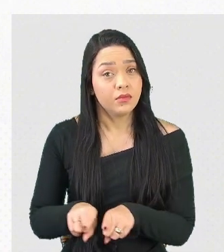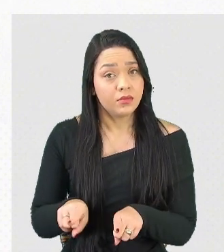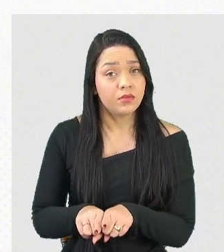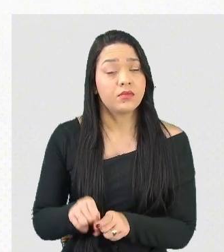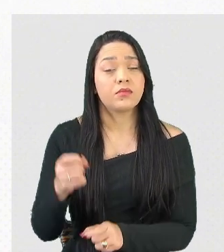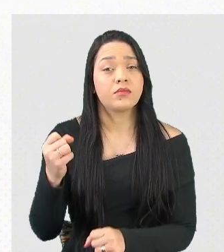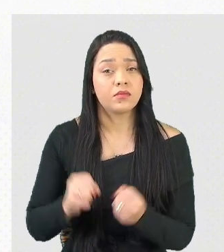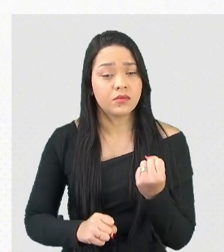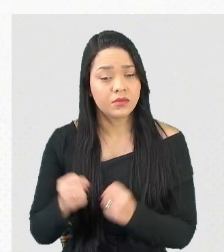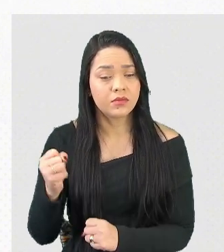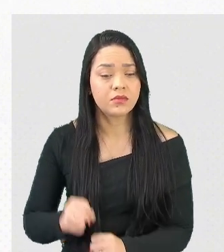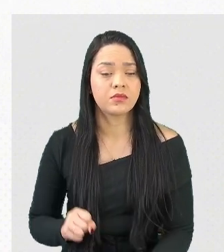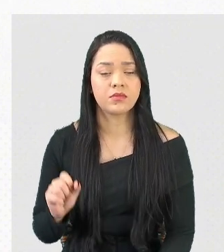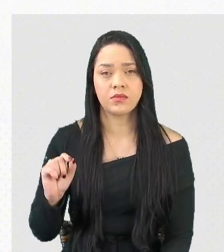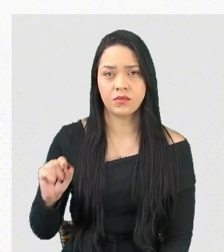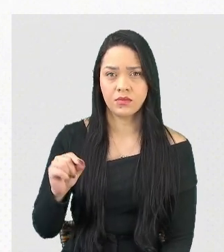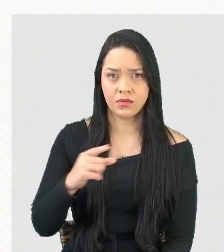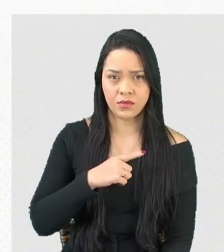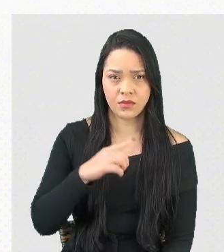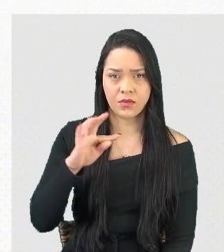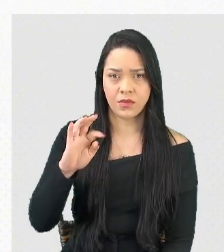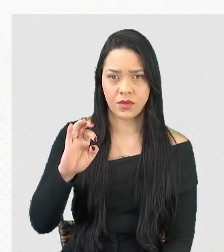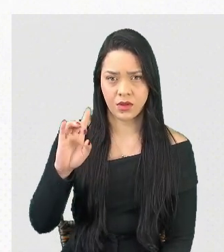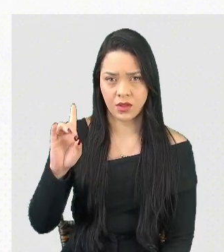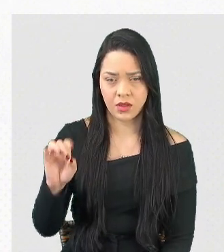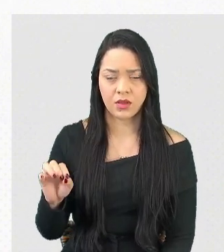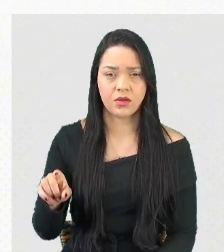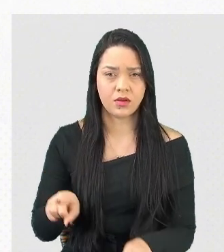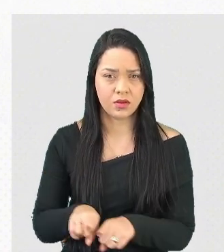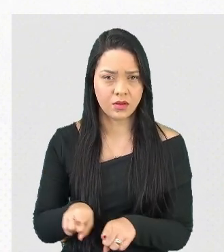e a produção de tecido, e depois de alfinetes, de